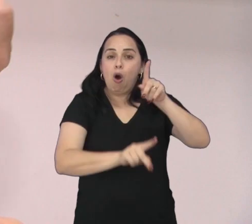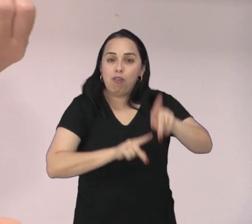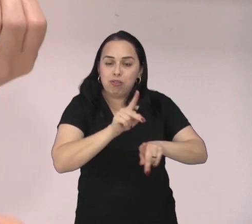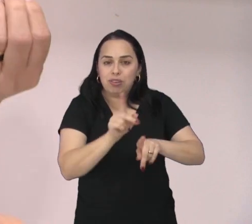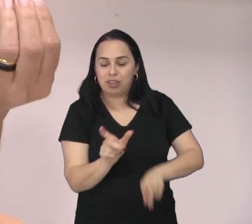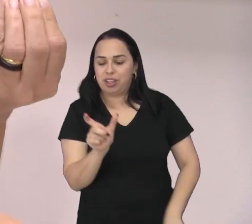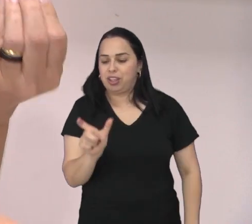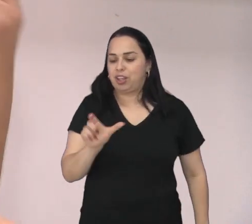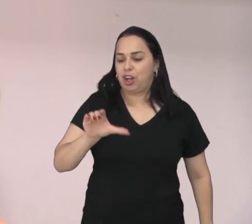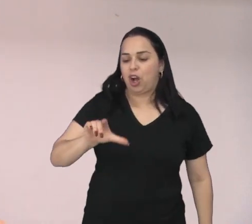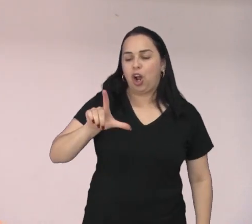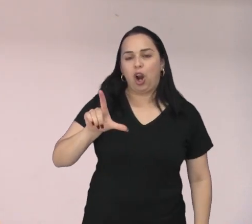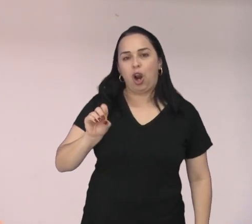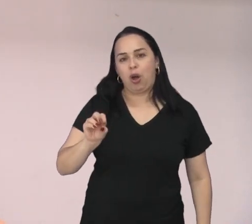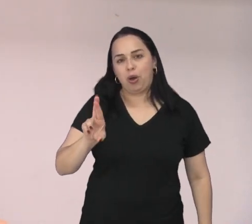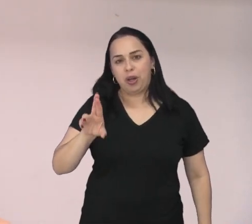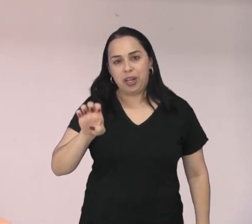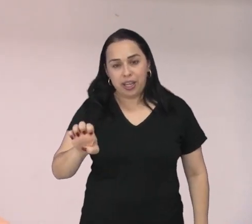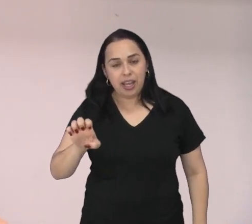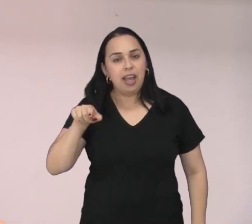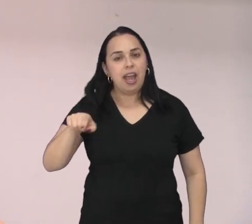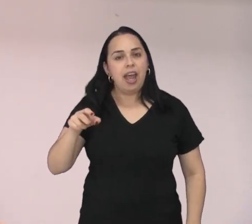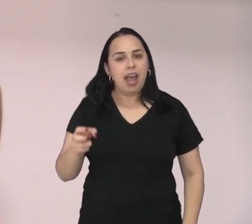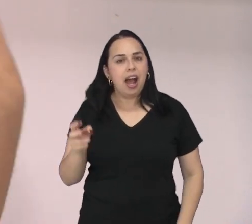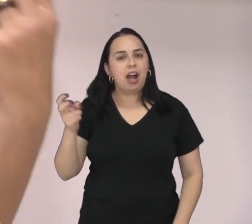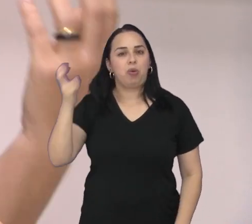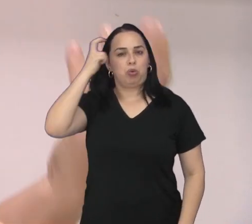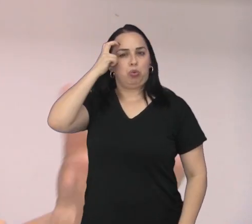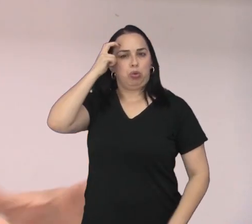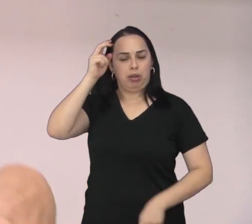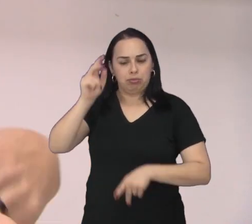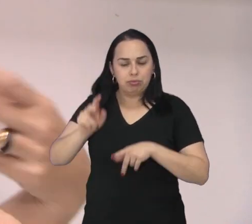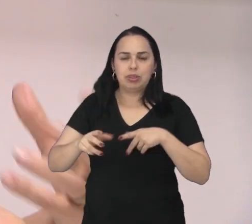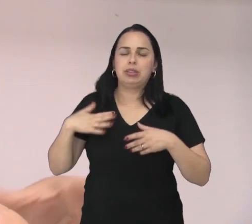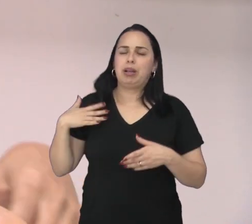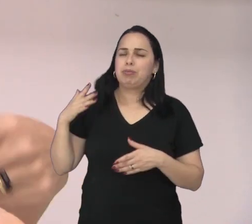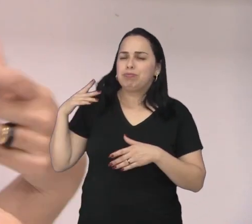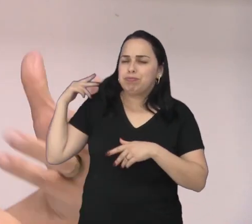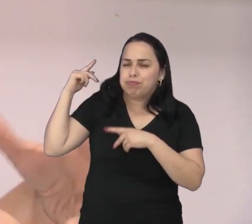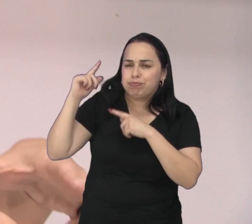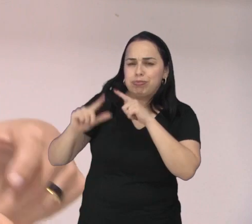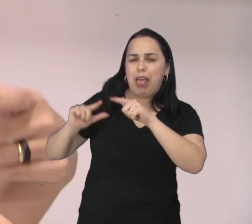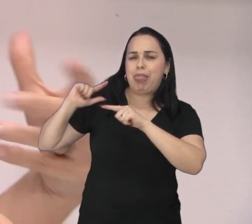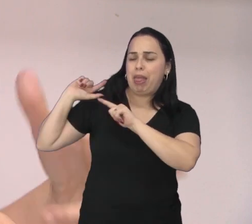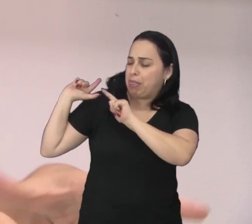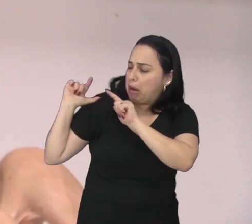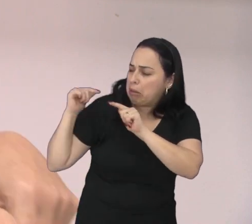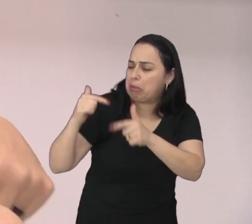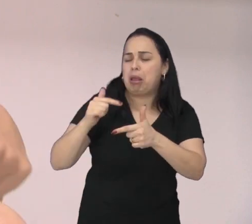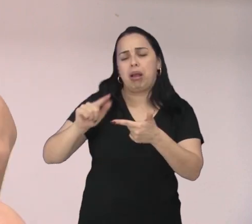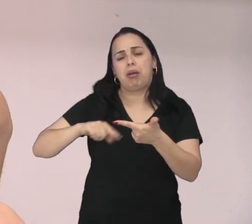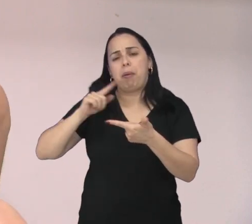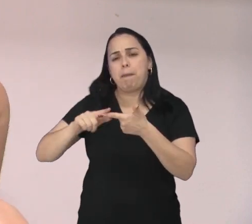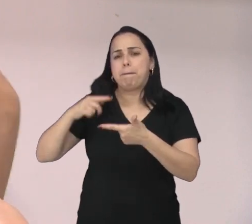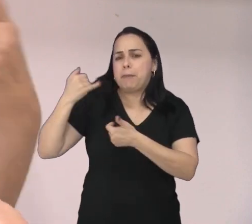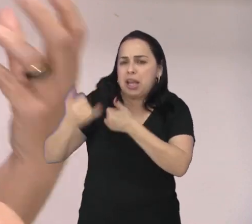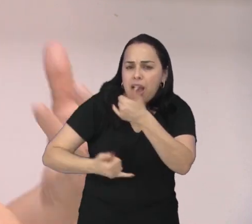sabedoria. Então imagina você trazer para a educação todo um conhecimento, bagagem, histórias,